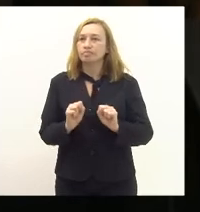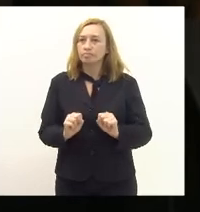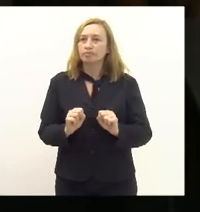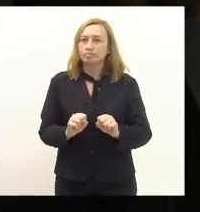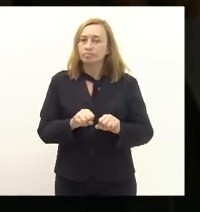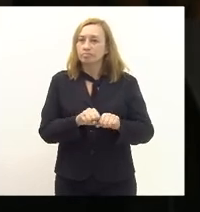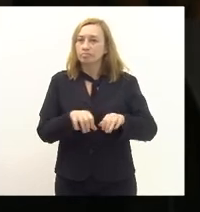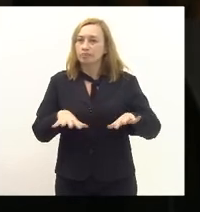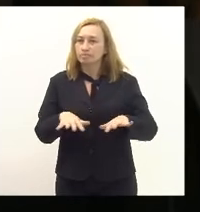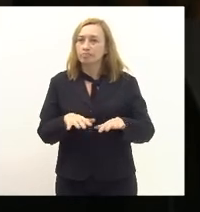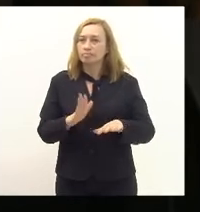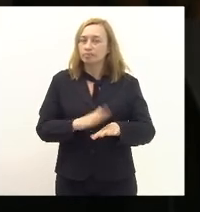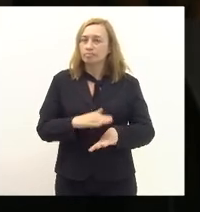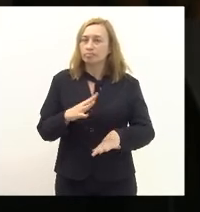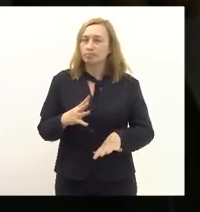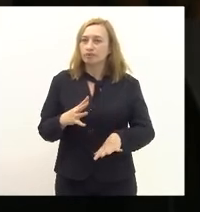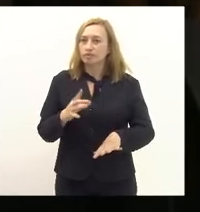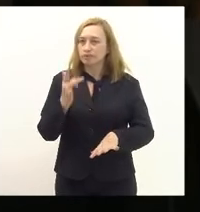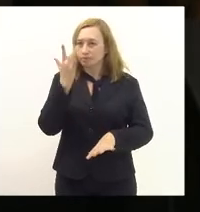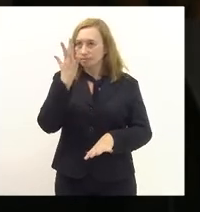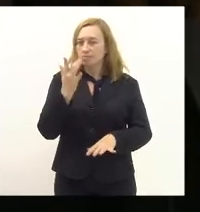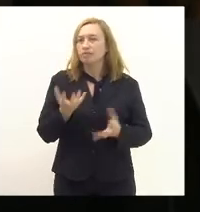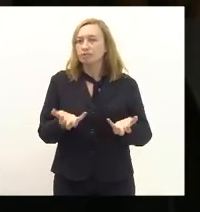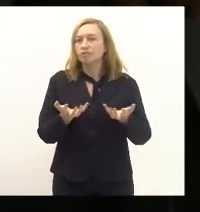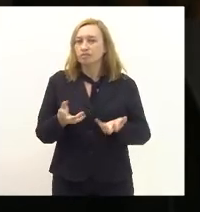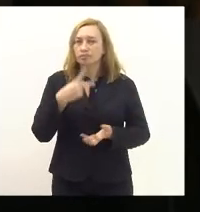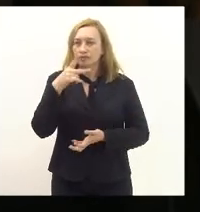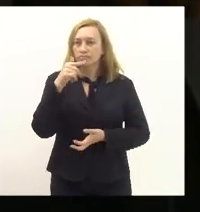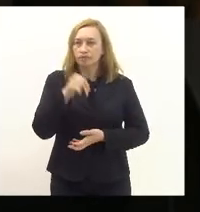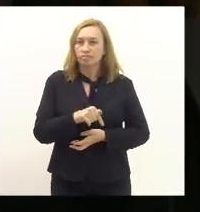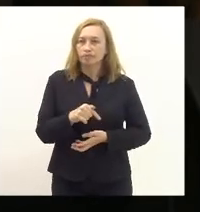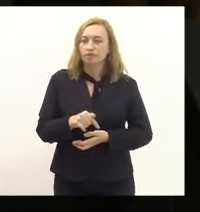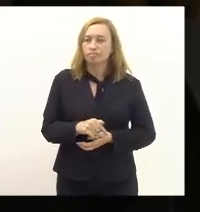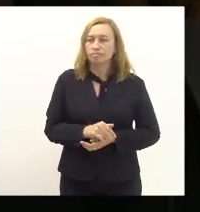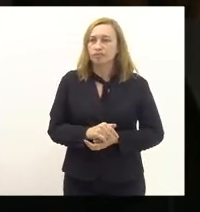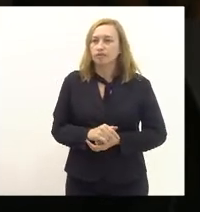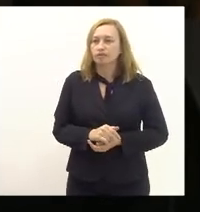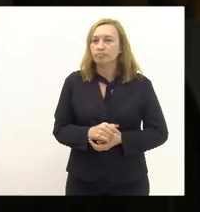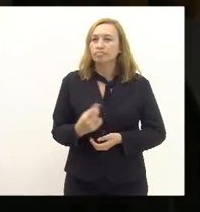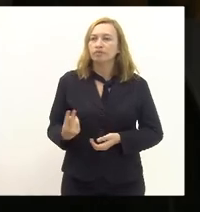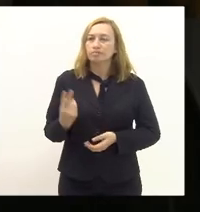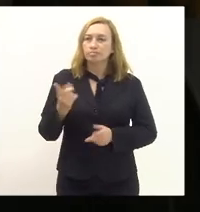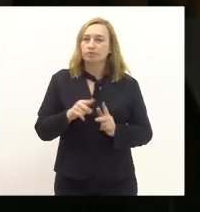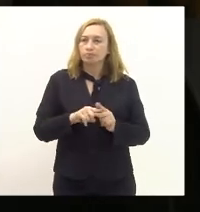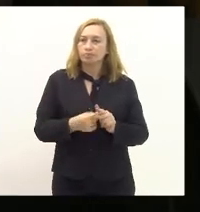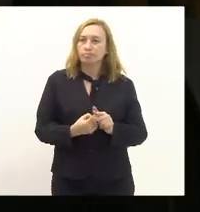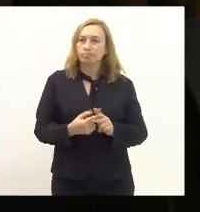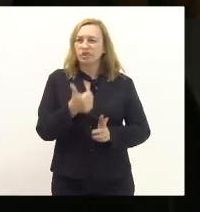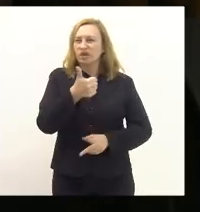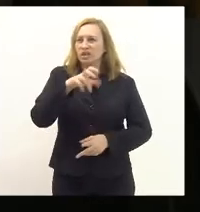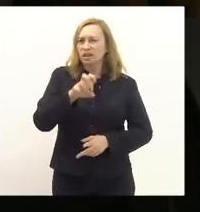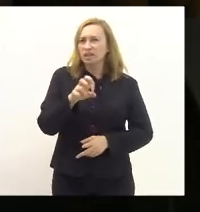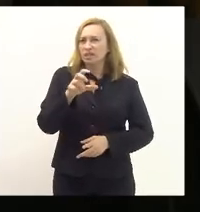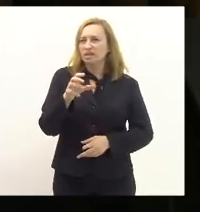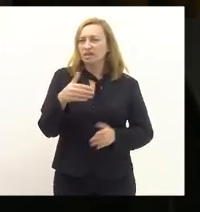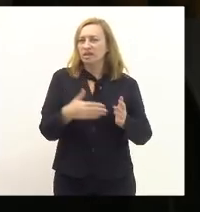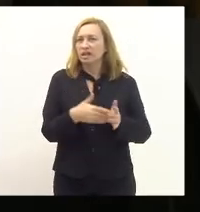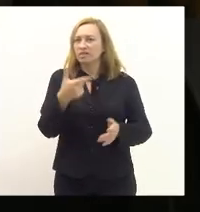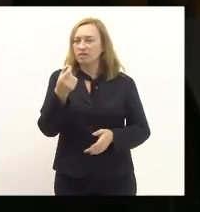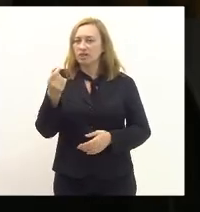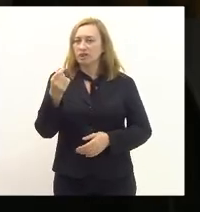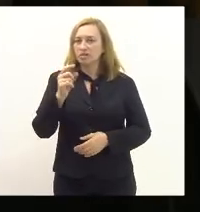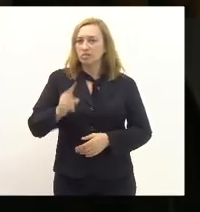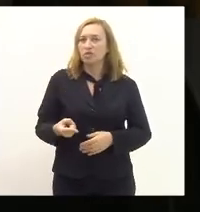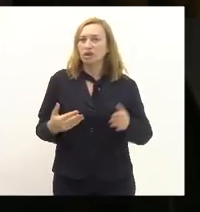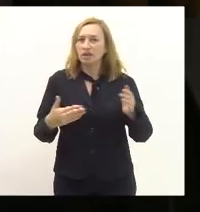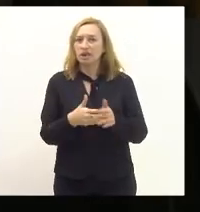fluxo mais prático. Eu queria citar aqui, ela vai atualizar os valores que estão em torno de 15 a 20 mil até 100 mil